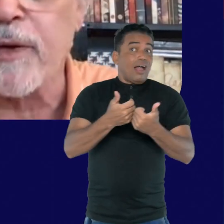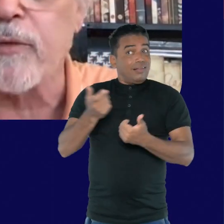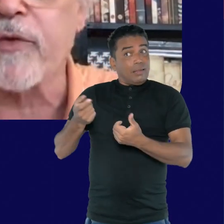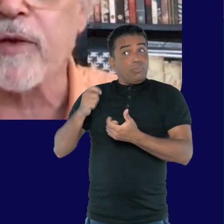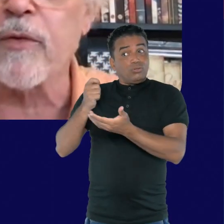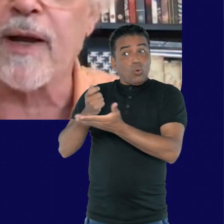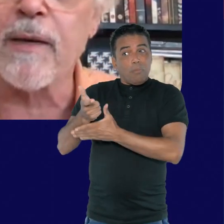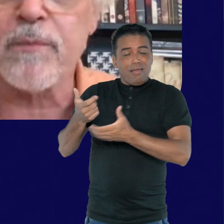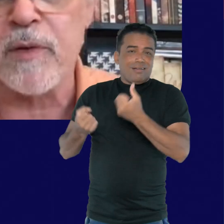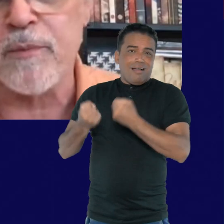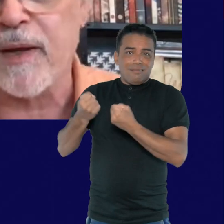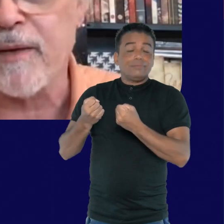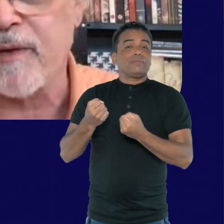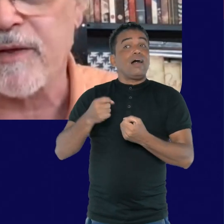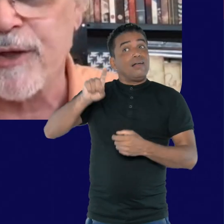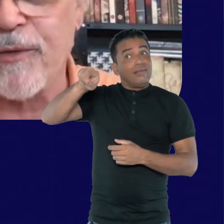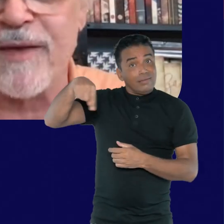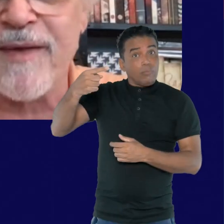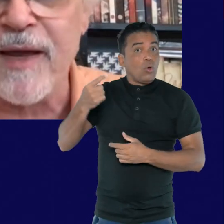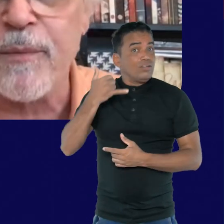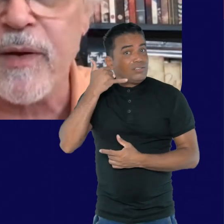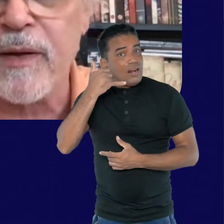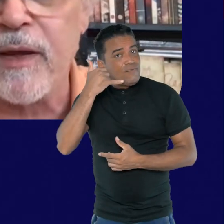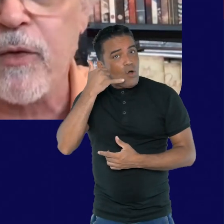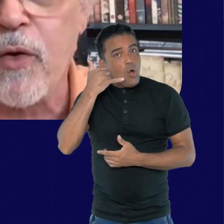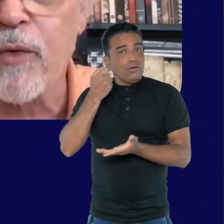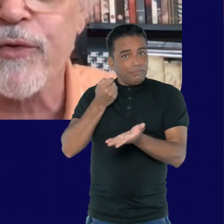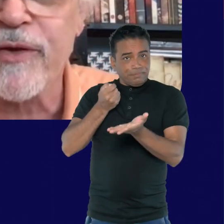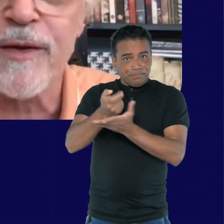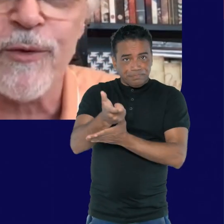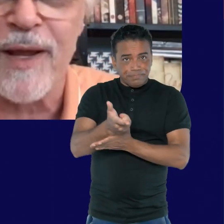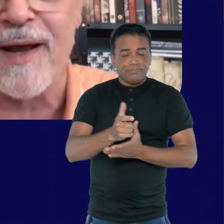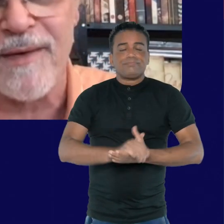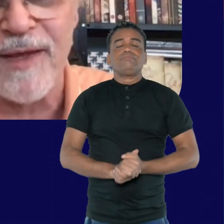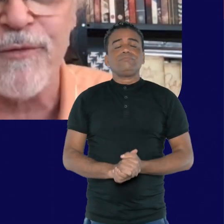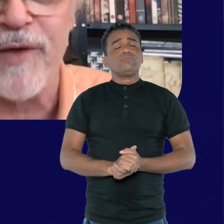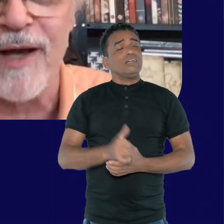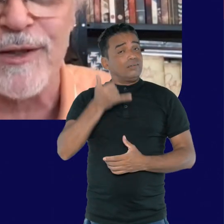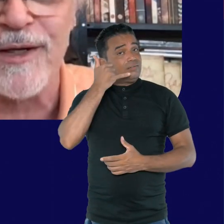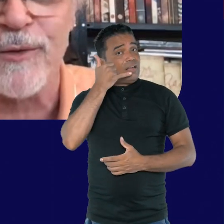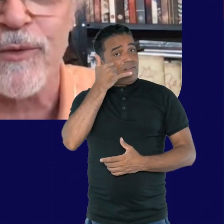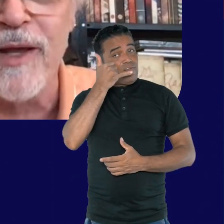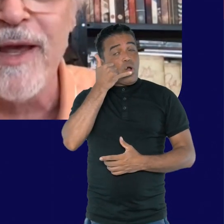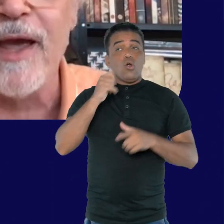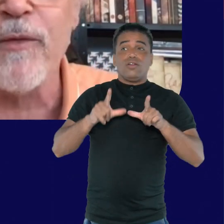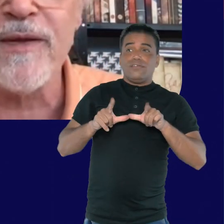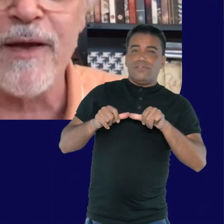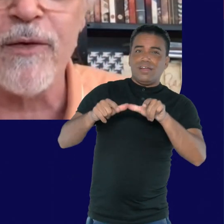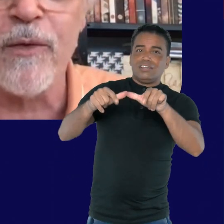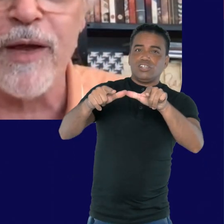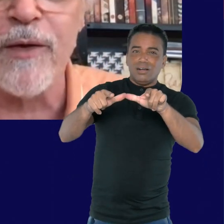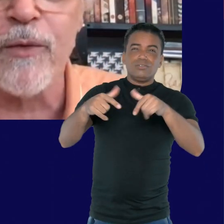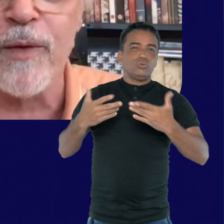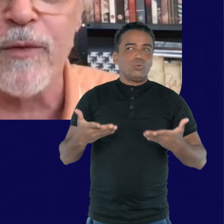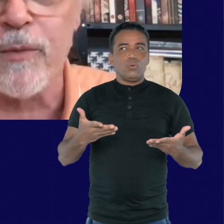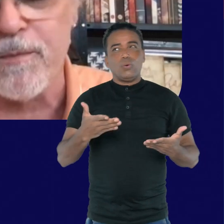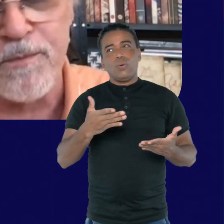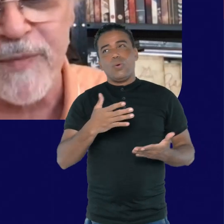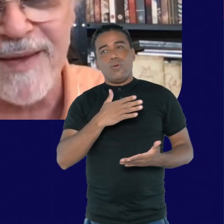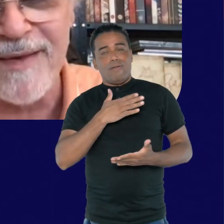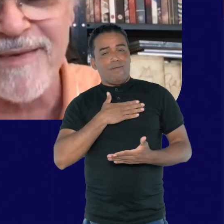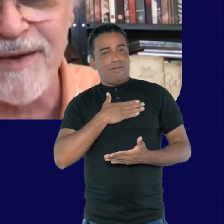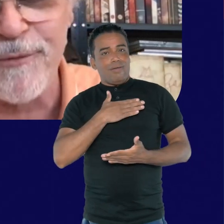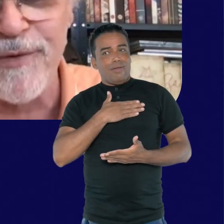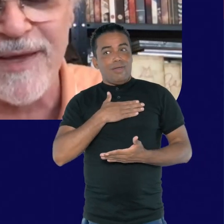eu comprei o celular, chegou essa época, e com o celular e viajando,